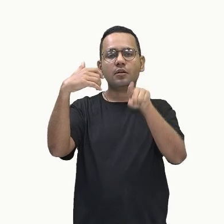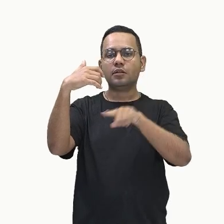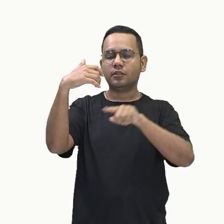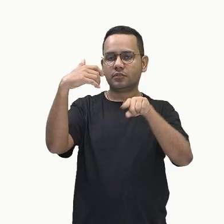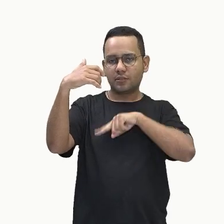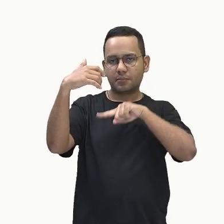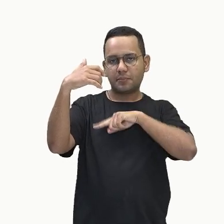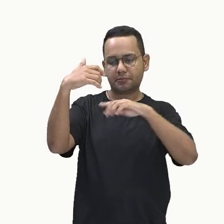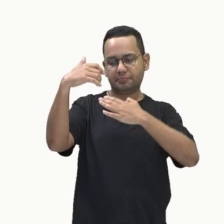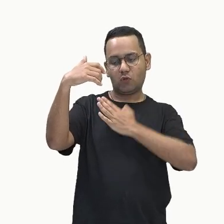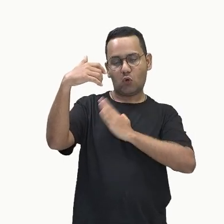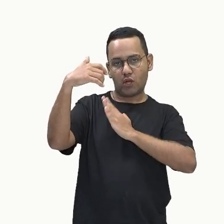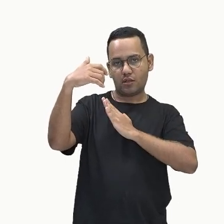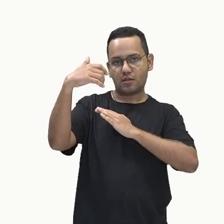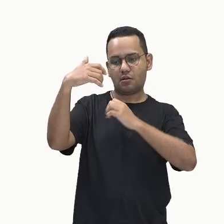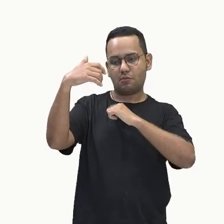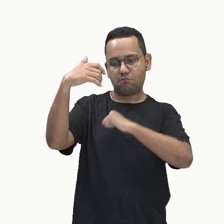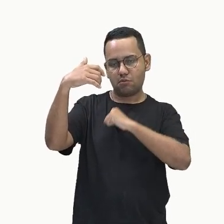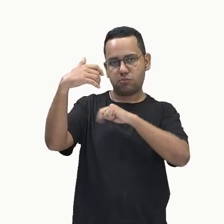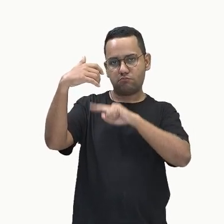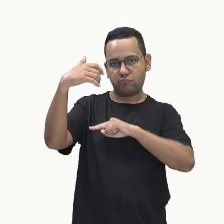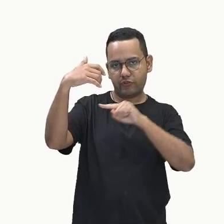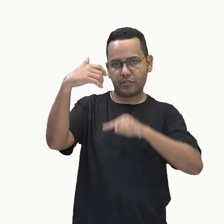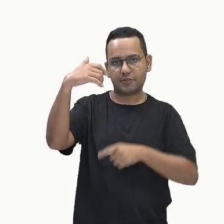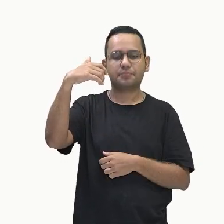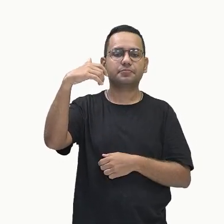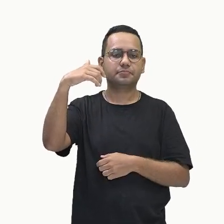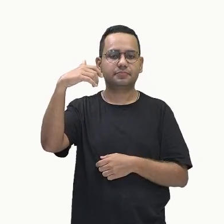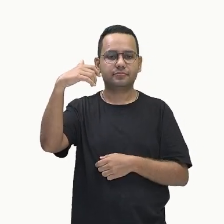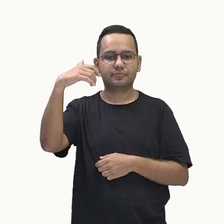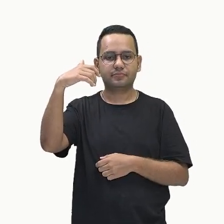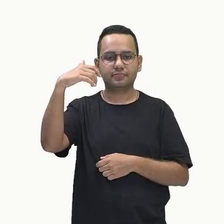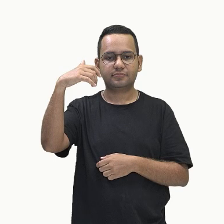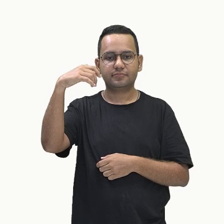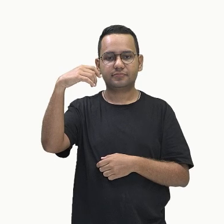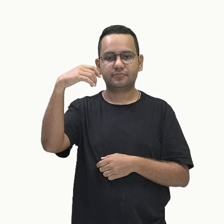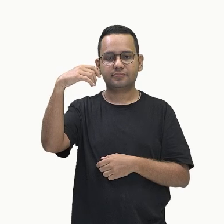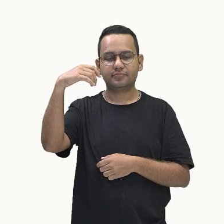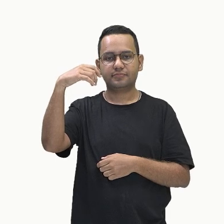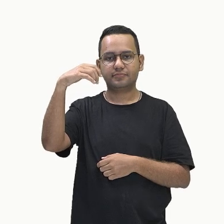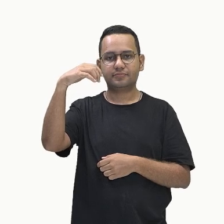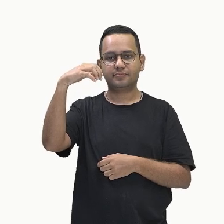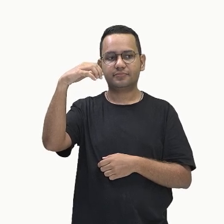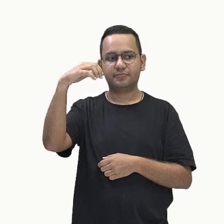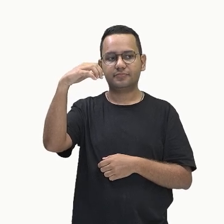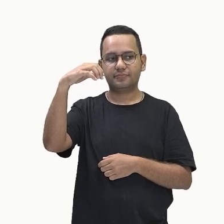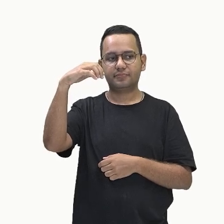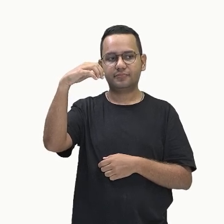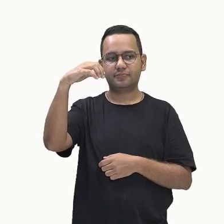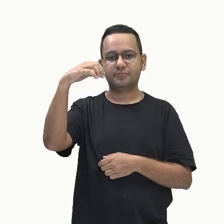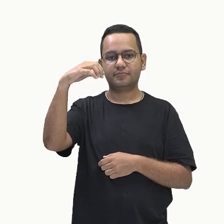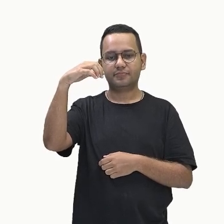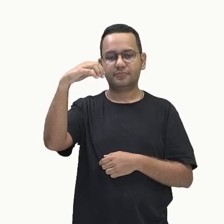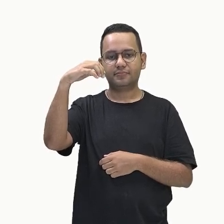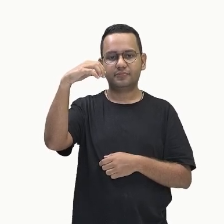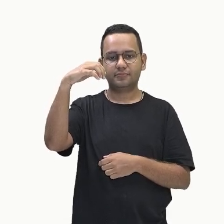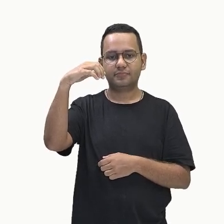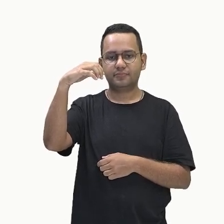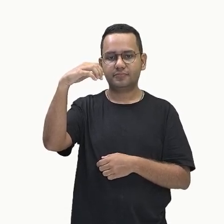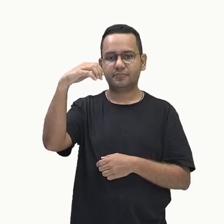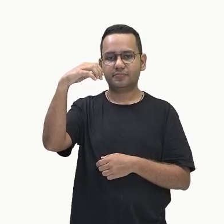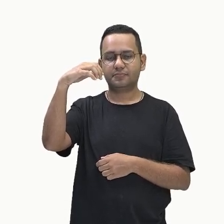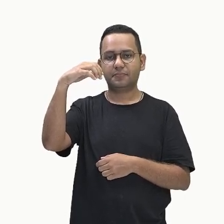cardíaca. E vamos dar continuidade. Dentro protegendo o